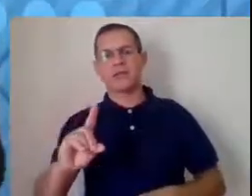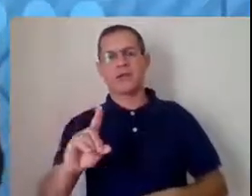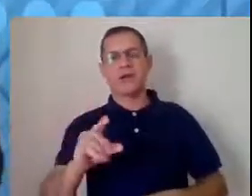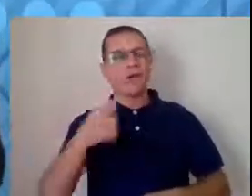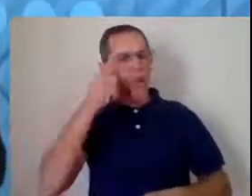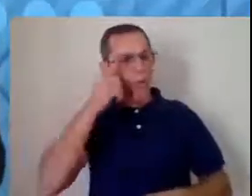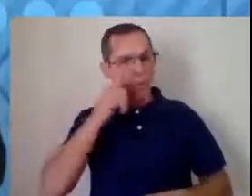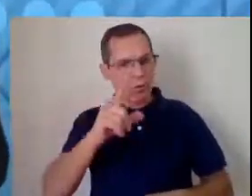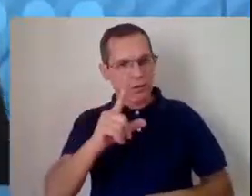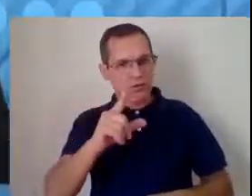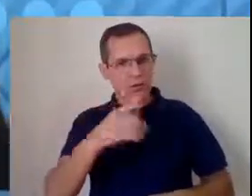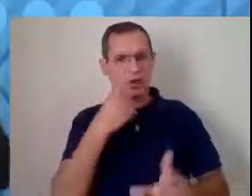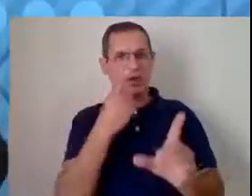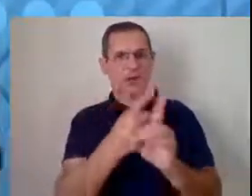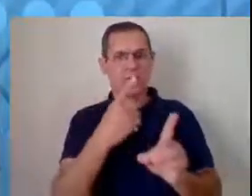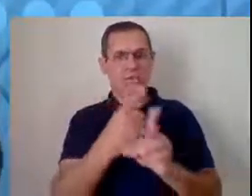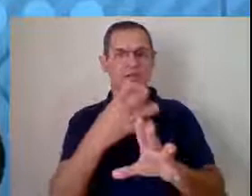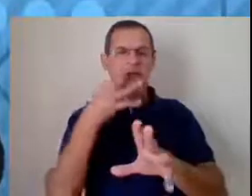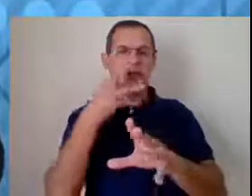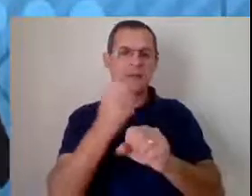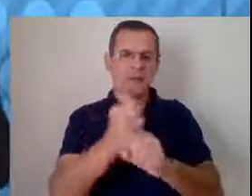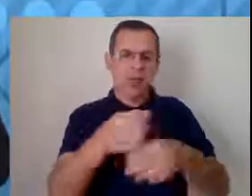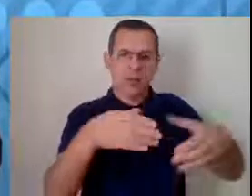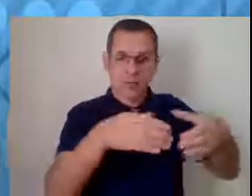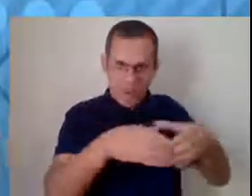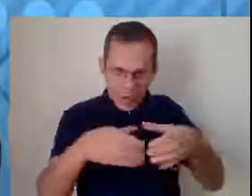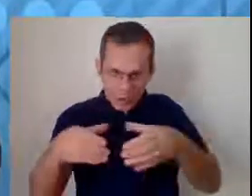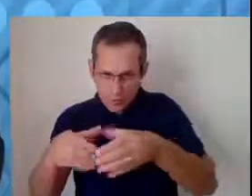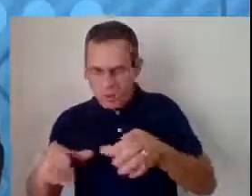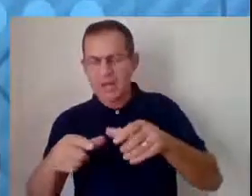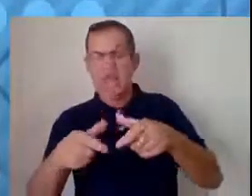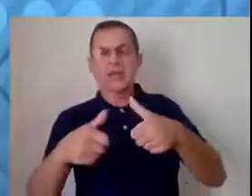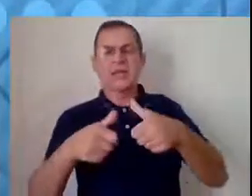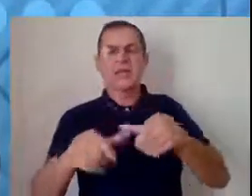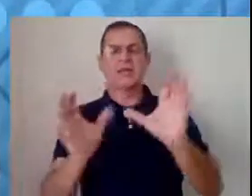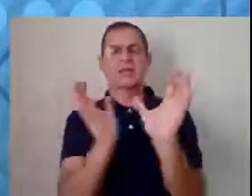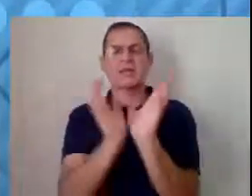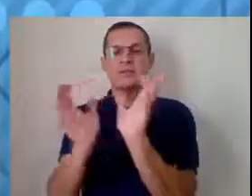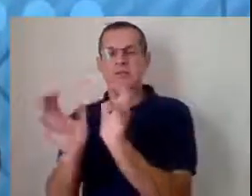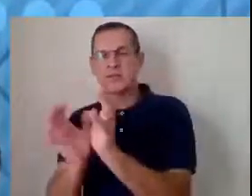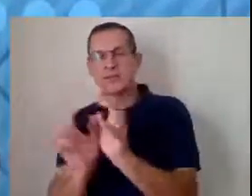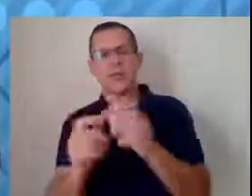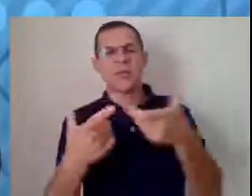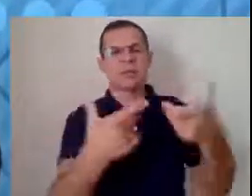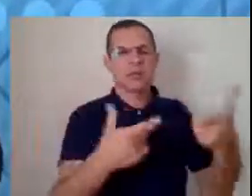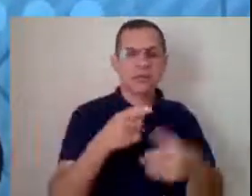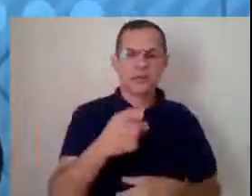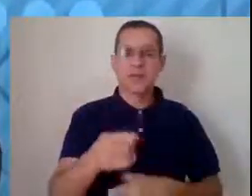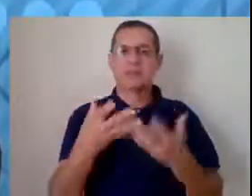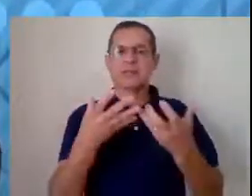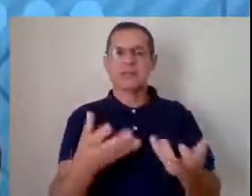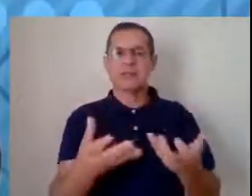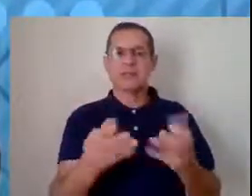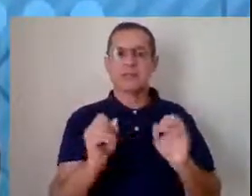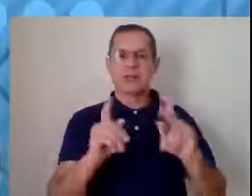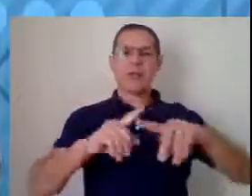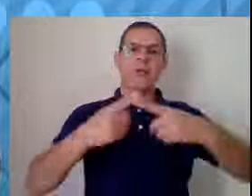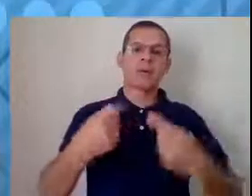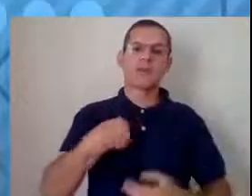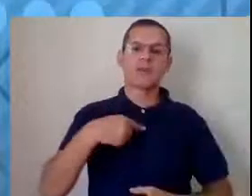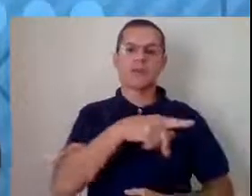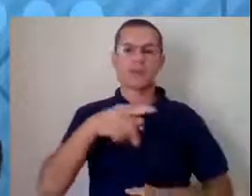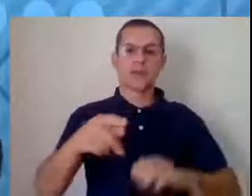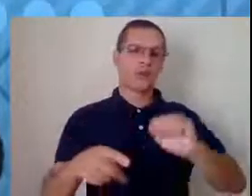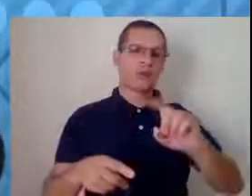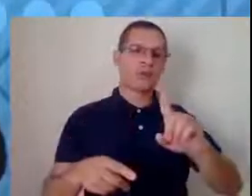conseguir chegar nessa álgebra de conjuntos, nesses conjuntos, naquela localização que você deseja. Então, eu sou a